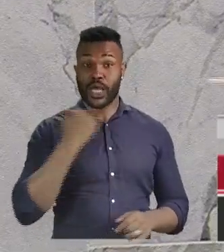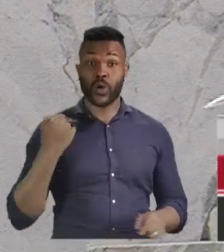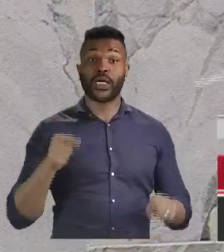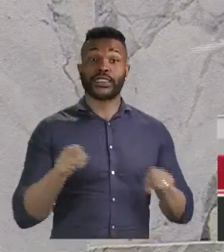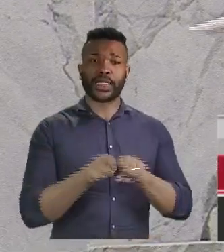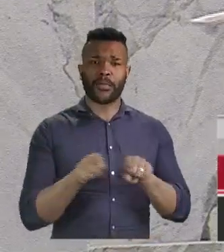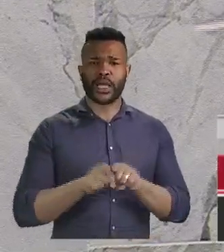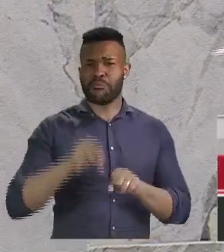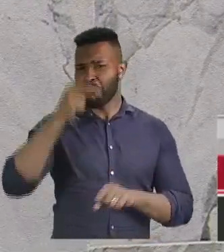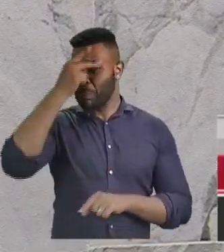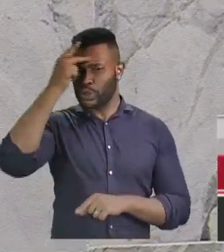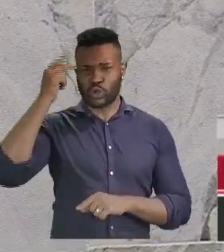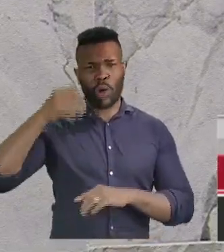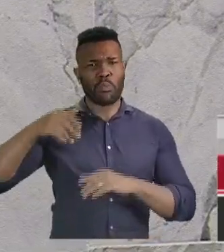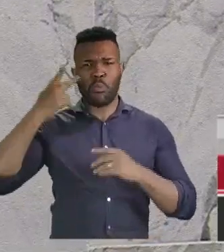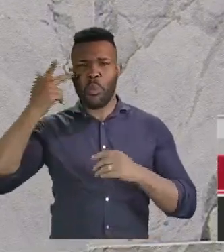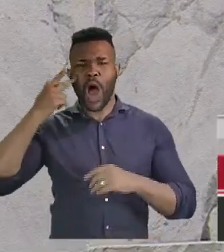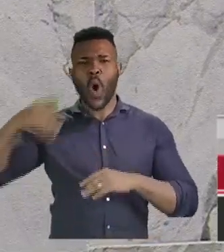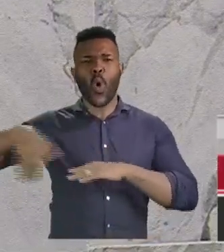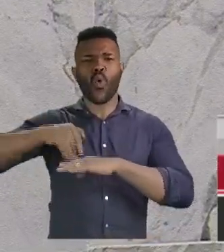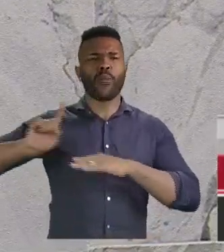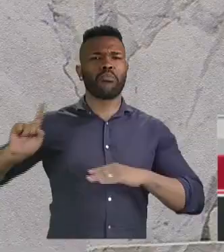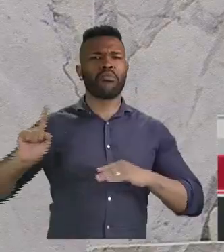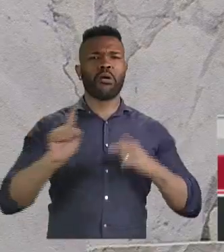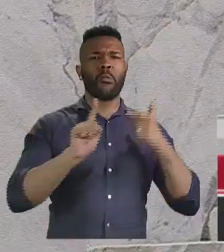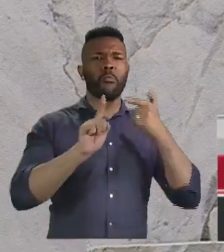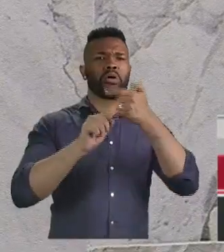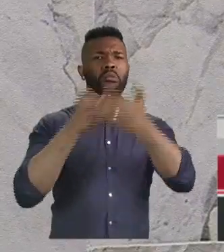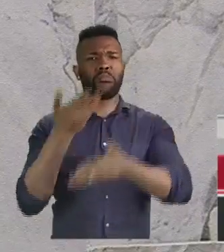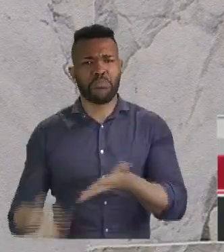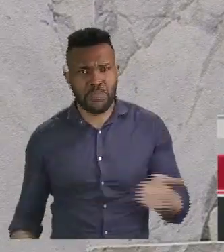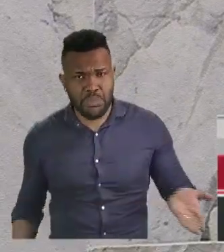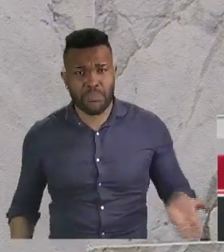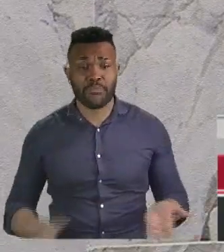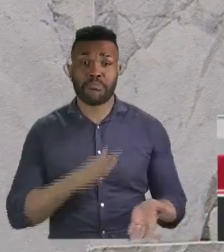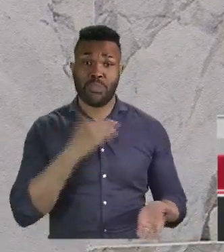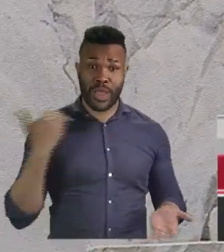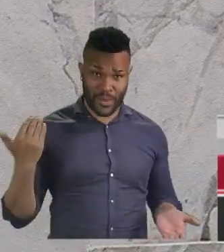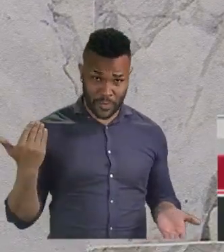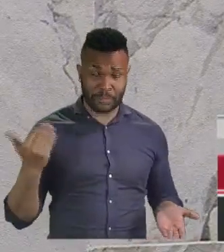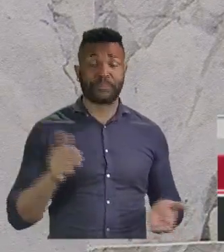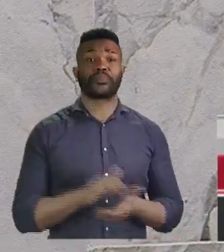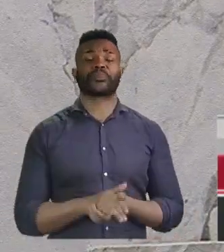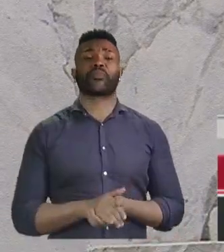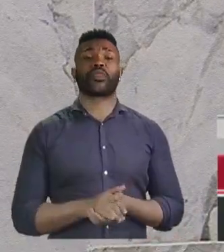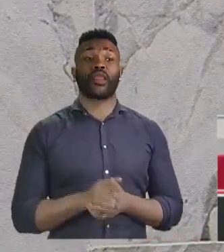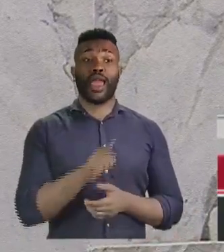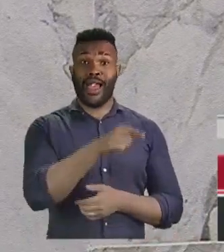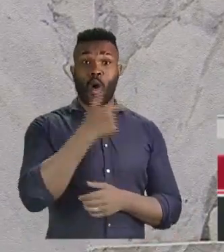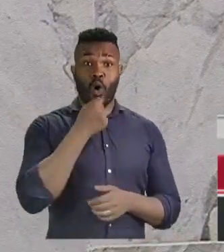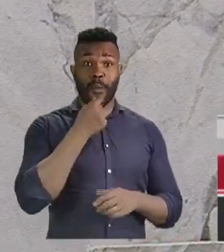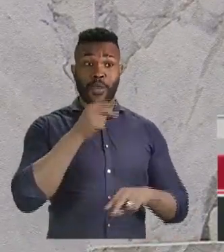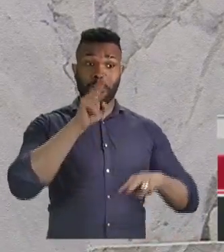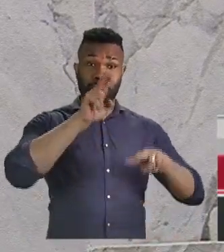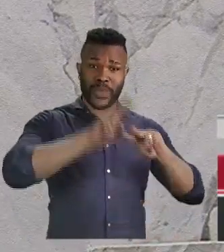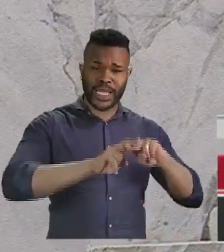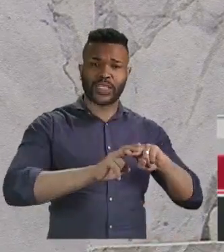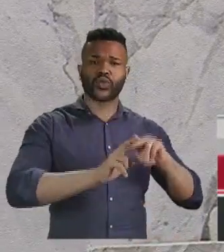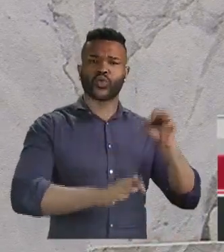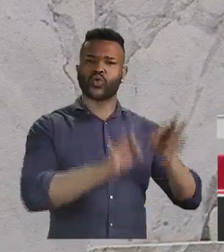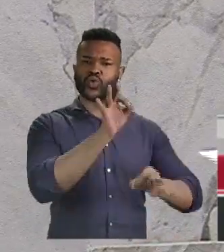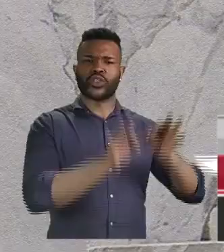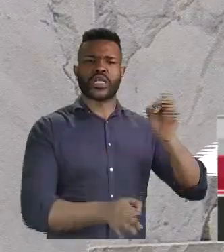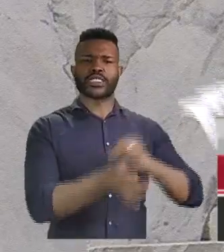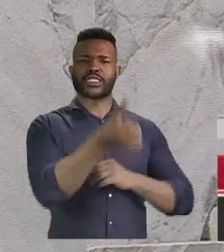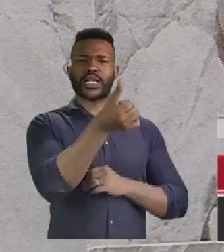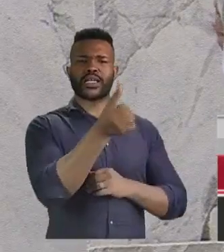mais um cidadão que passava pelo local com bala perdida. Ele foi preso, senhores deputados, e condenado a